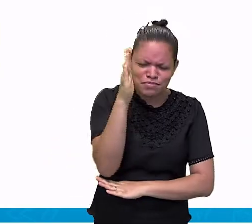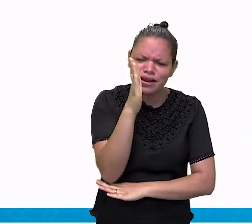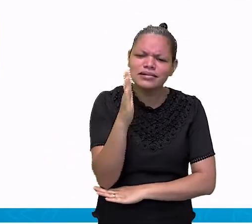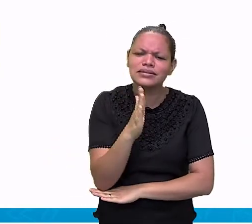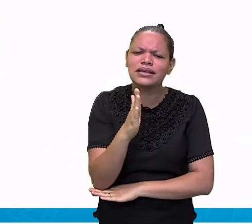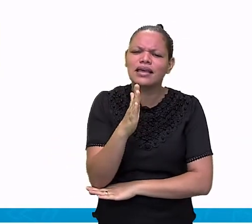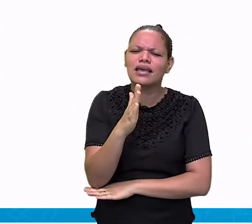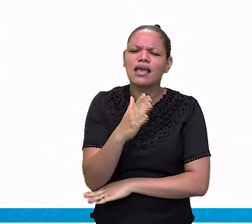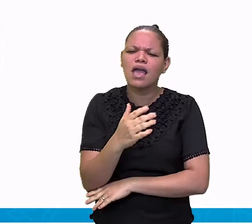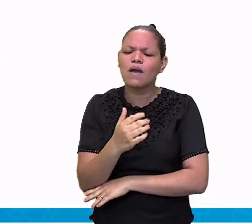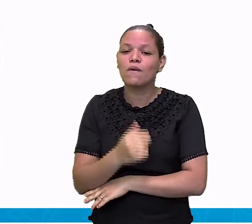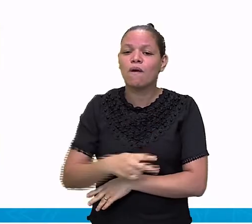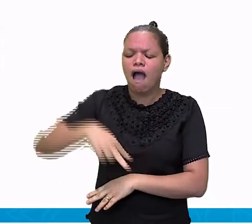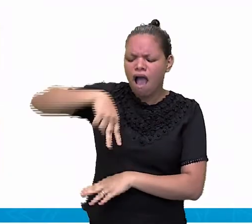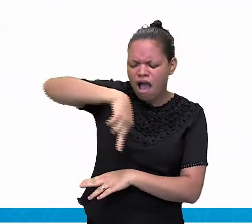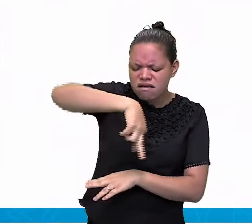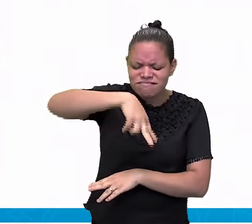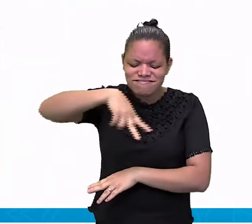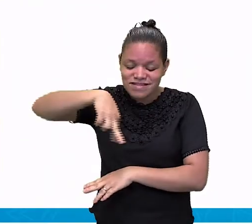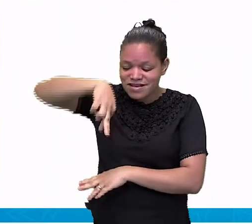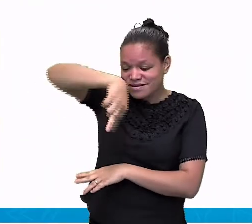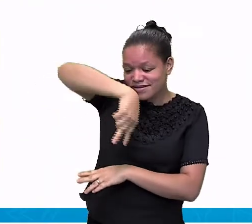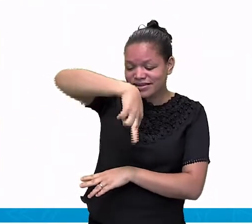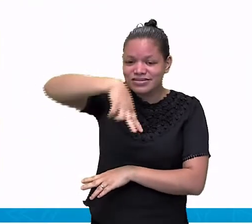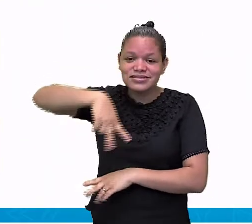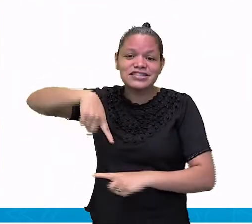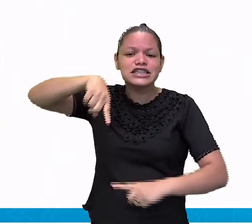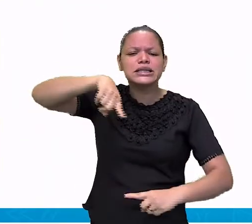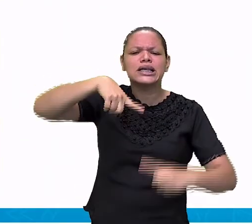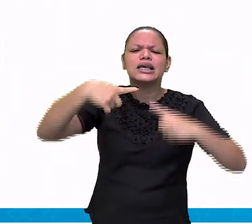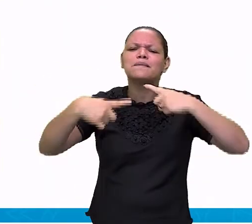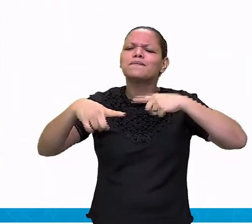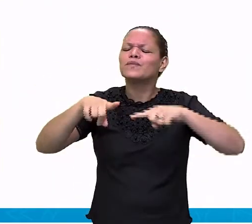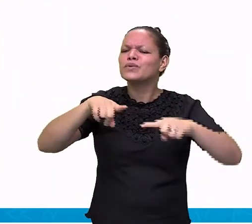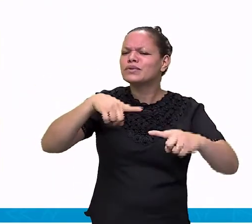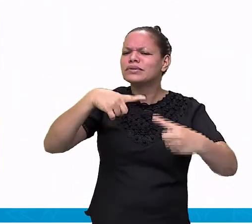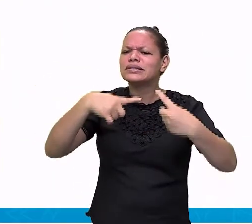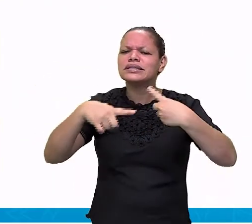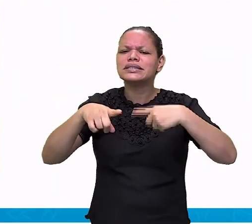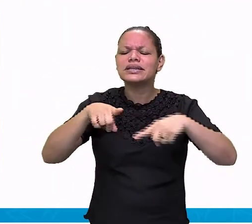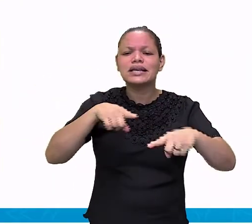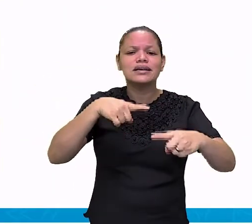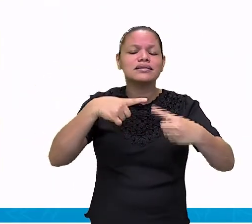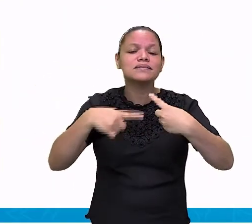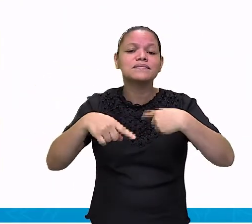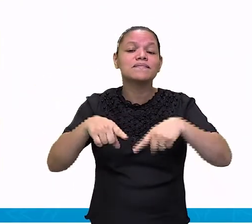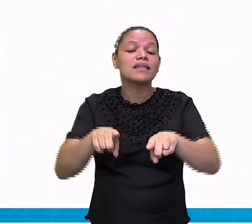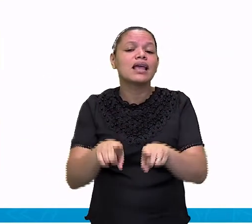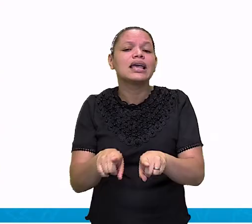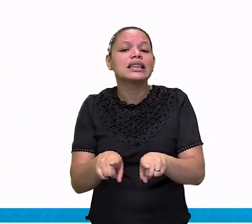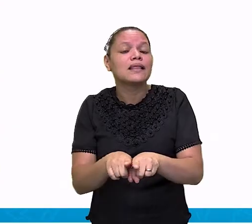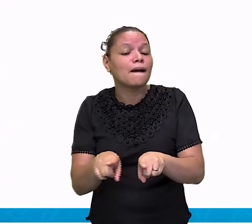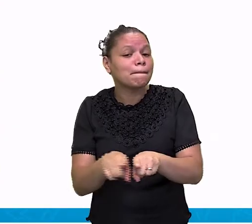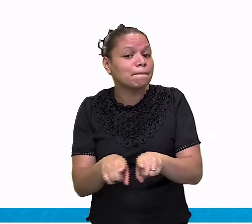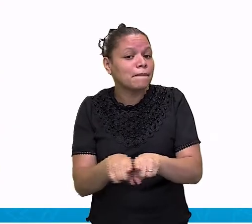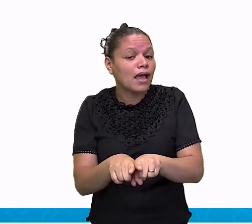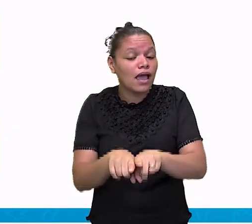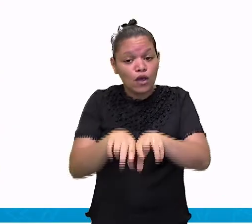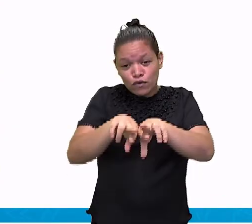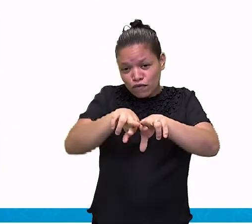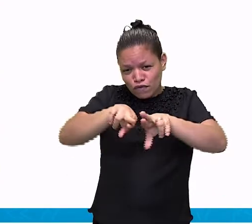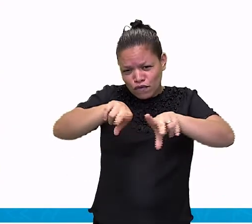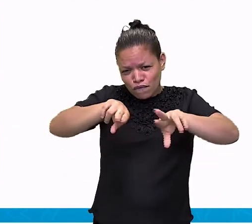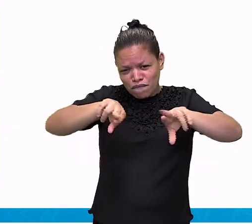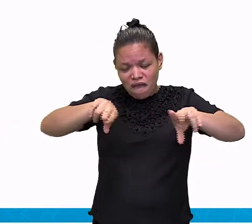está ligado muito com as festas populares e a miscigenação, que é o crescimento da população por